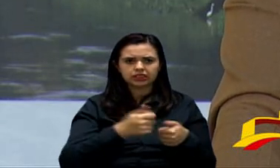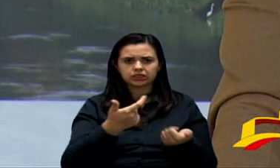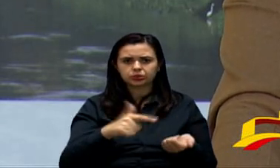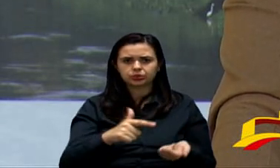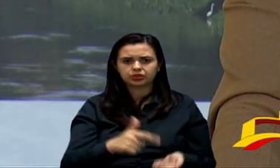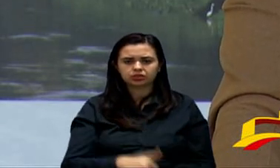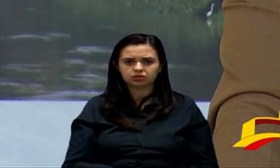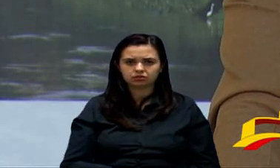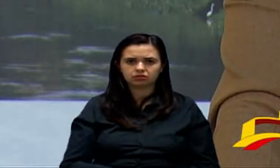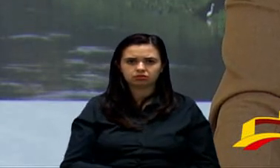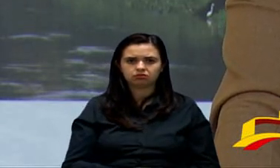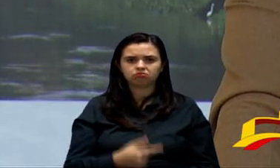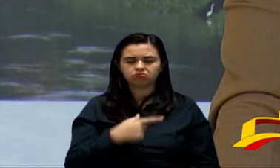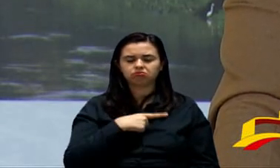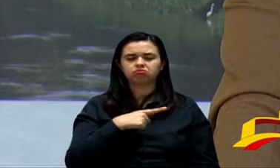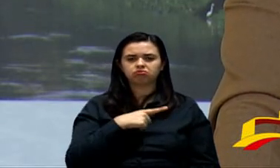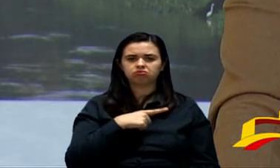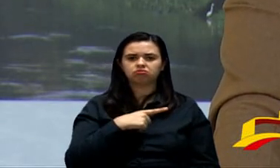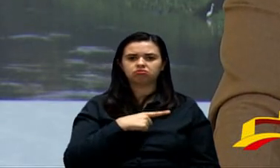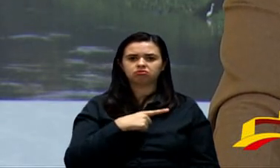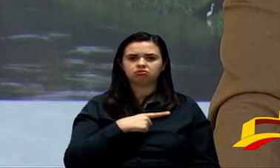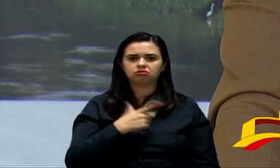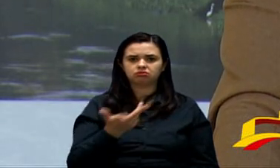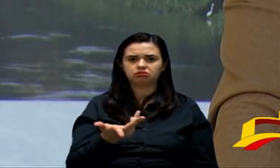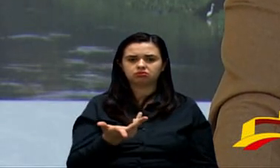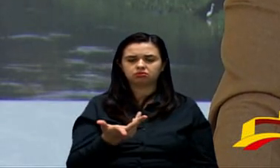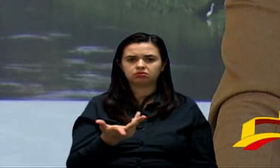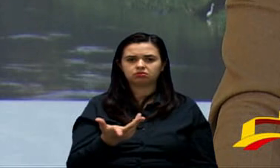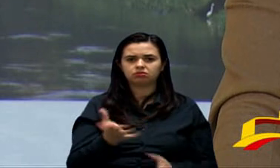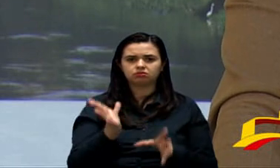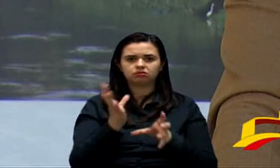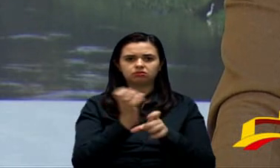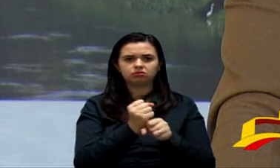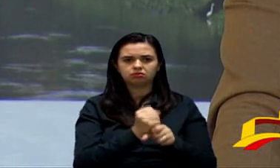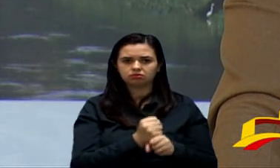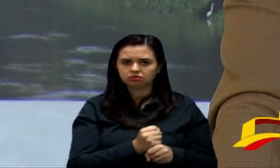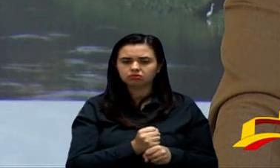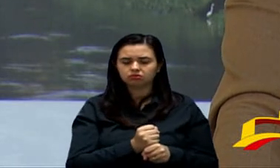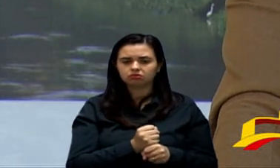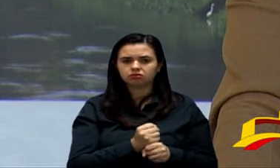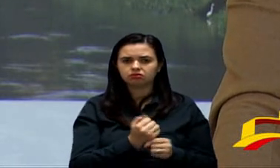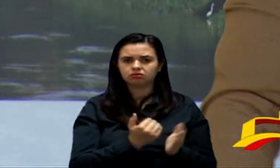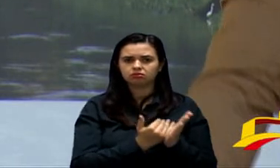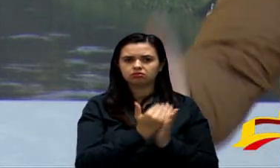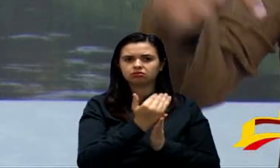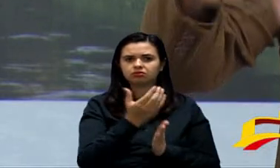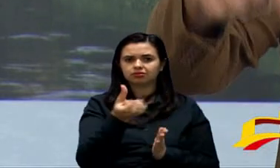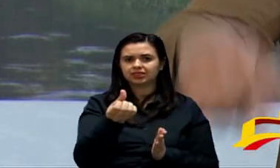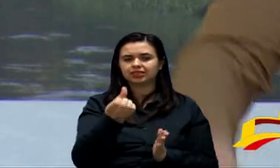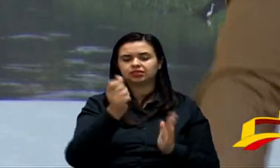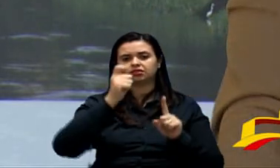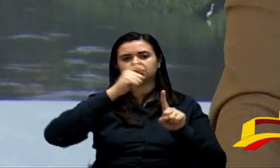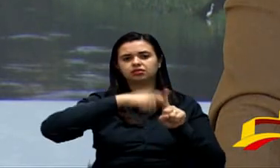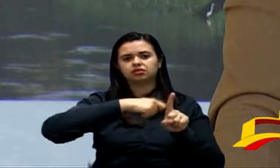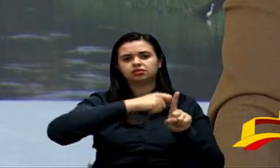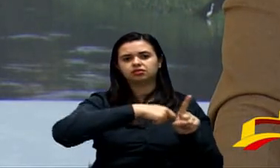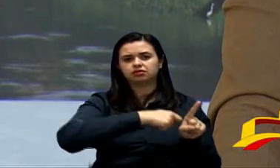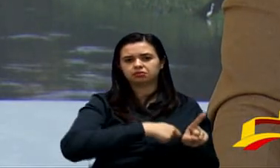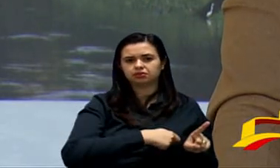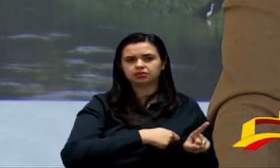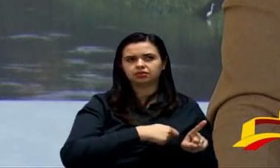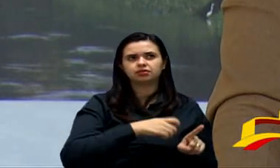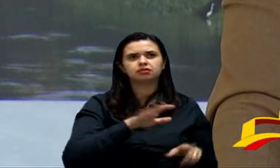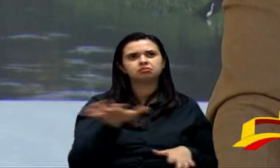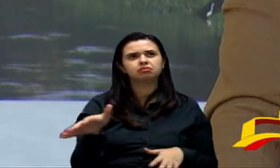de 2 mandatos de vereadora do PT aqui na quantidade de matérias na Câmara Legislativa, em 6 meses. Eu estou hoje com 1 ano e meio